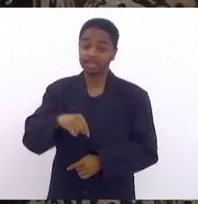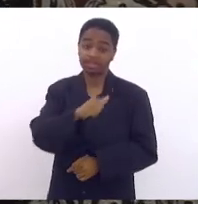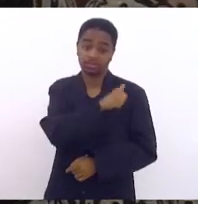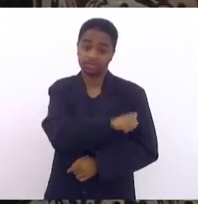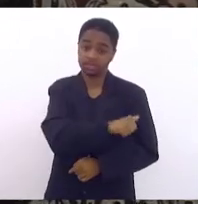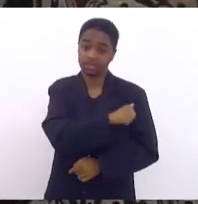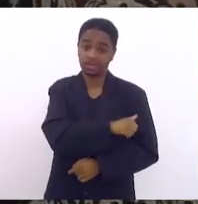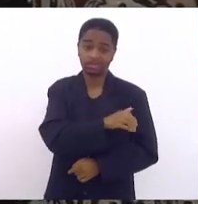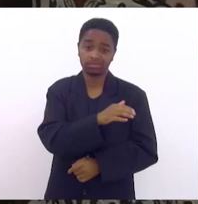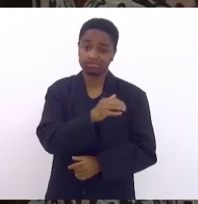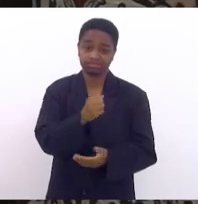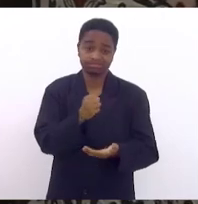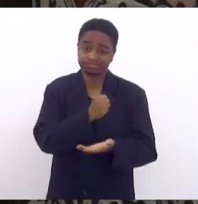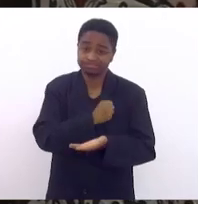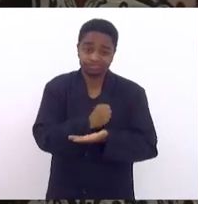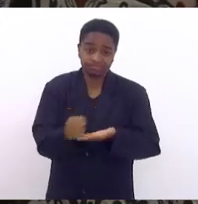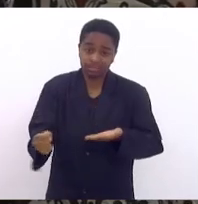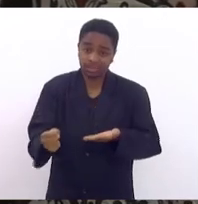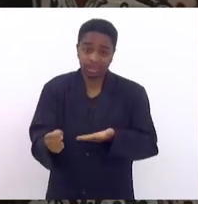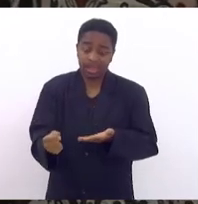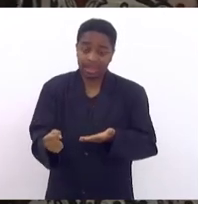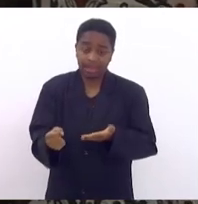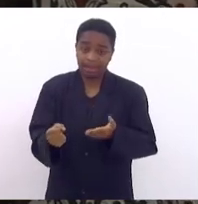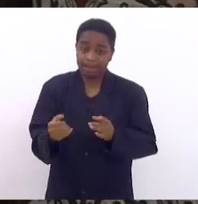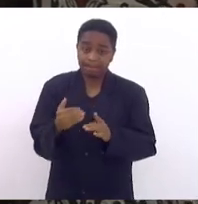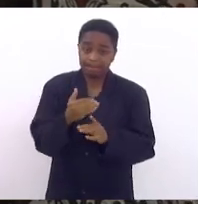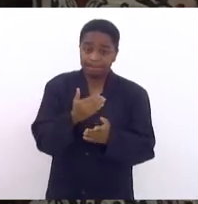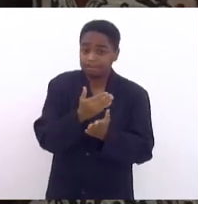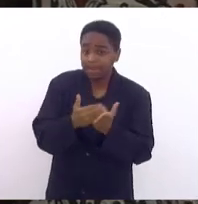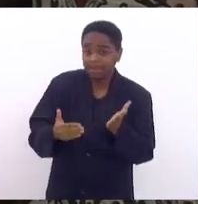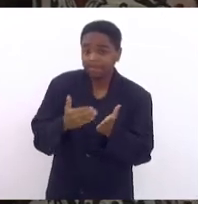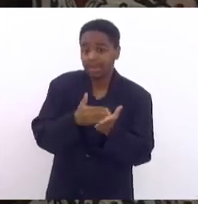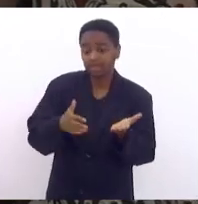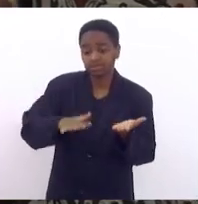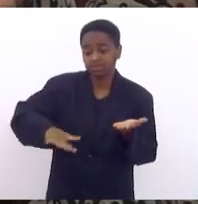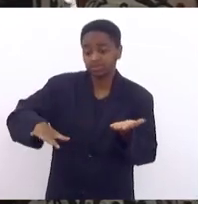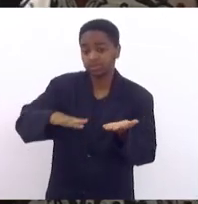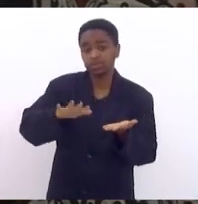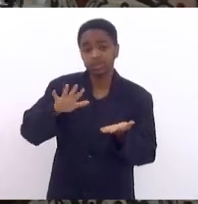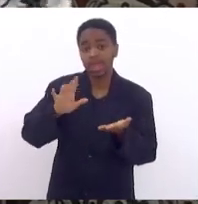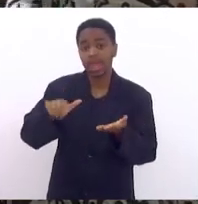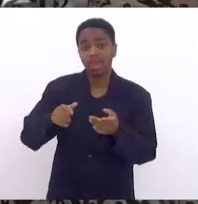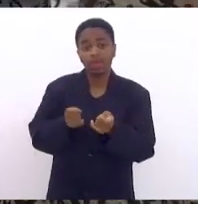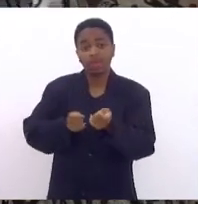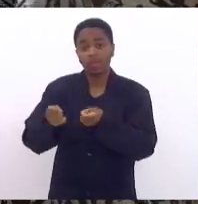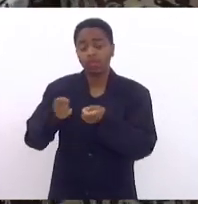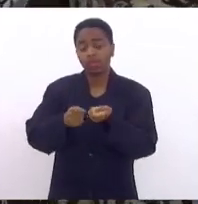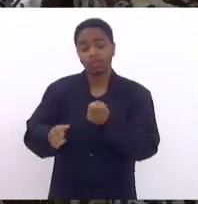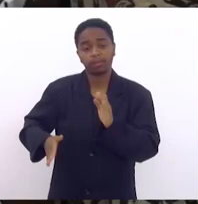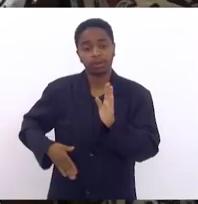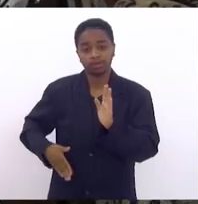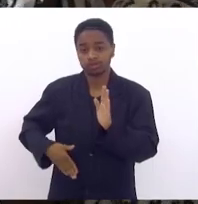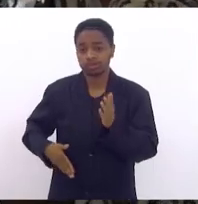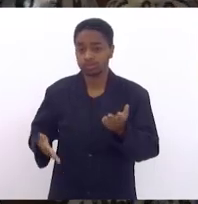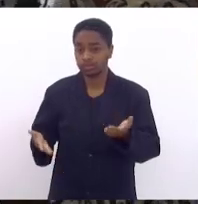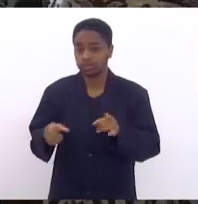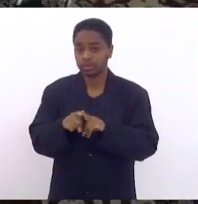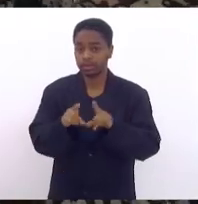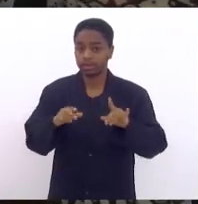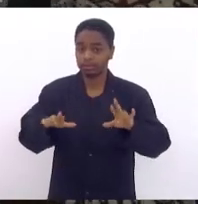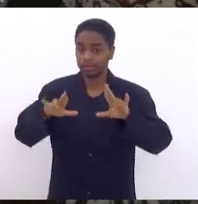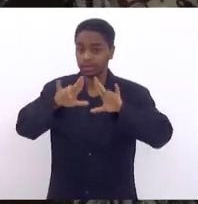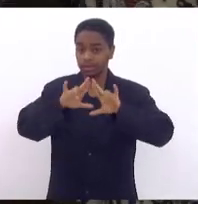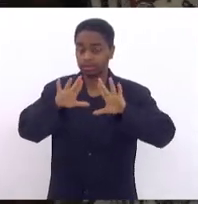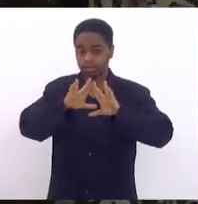entregue. Mais da metade do território está nas mãos do tráfico e da milícia. Isso não pode